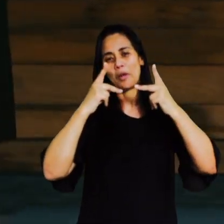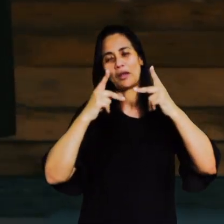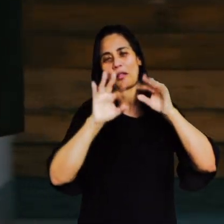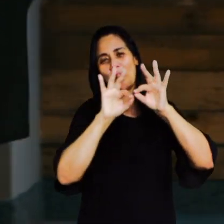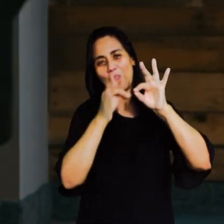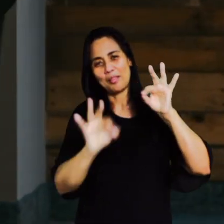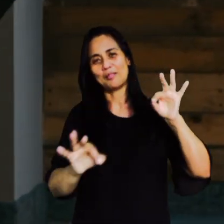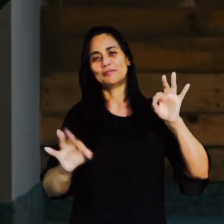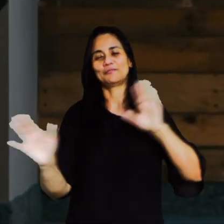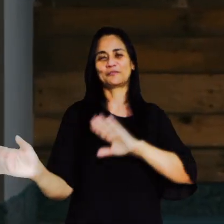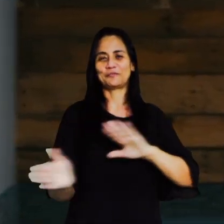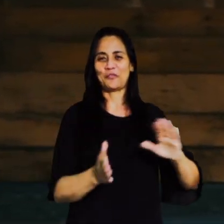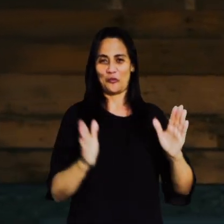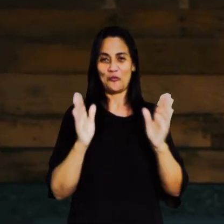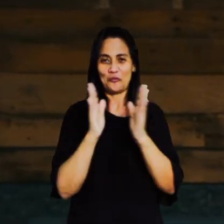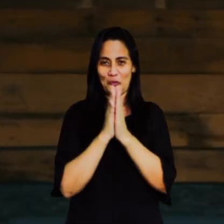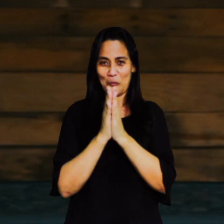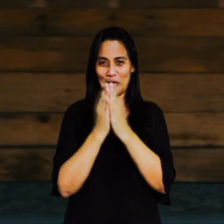Vamos orar?